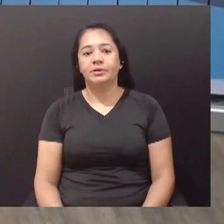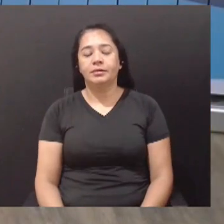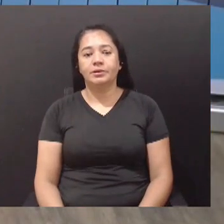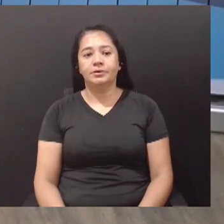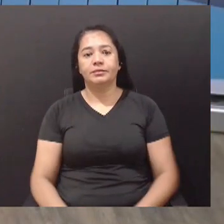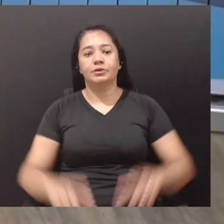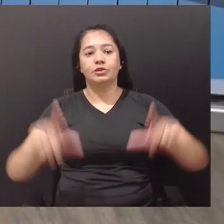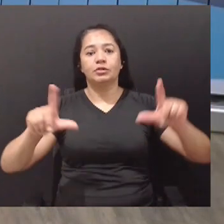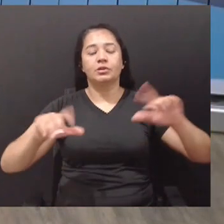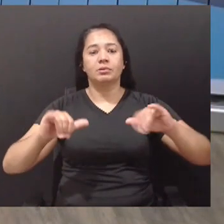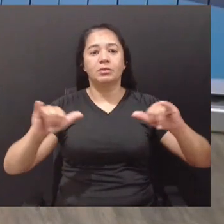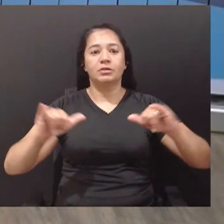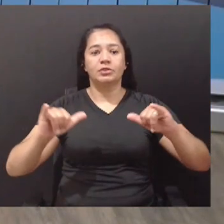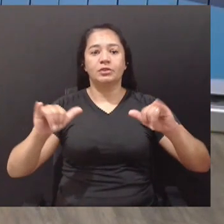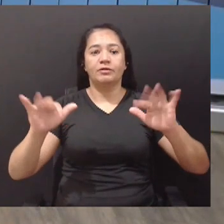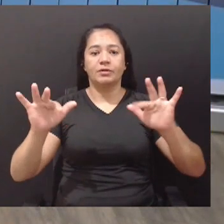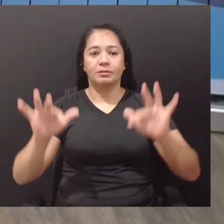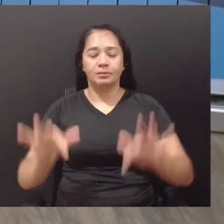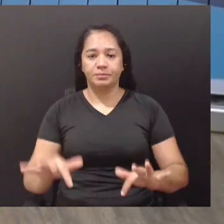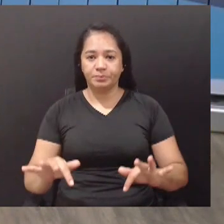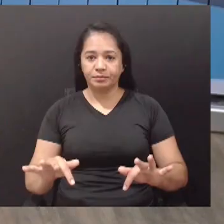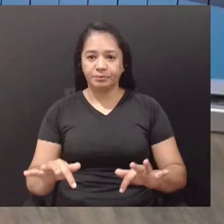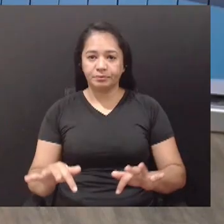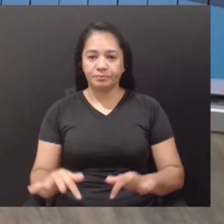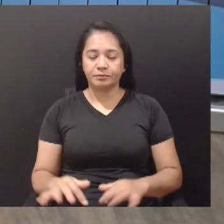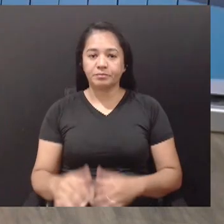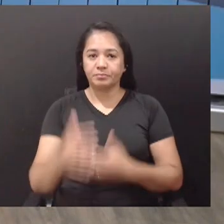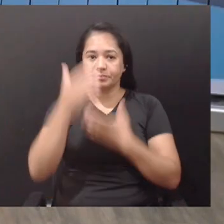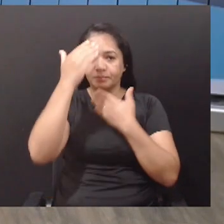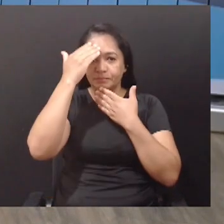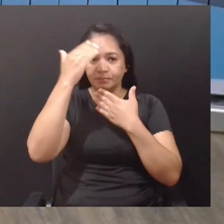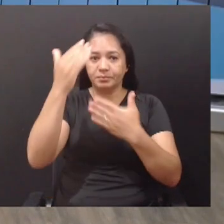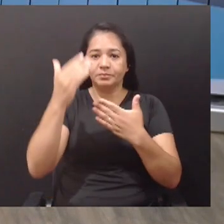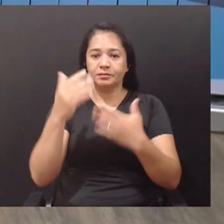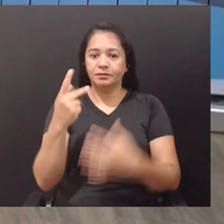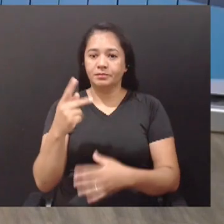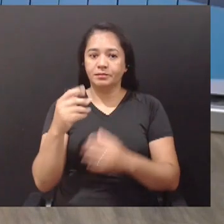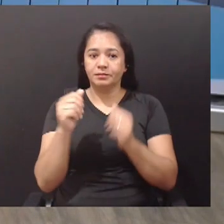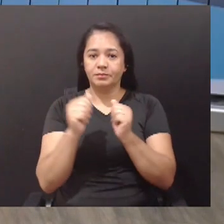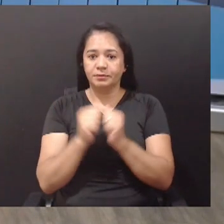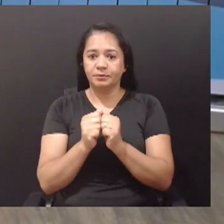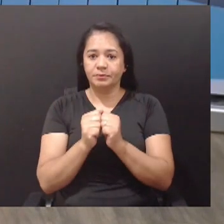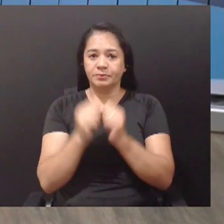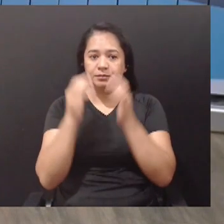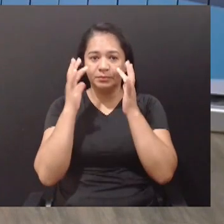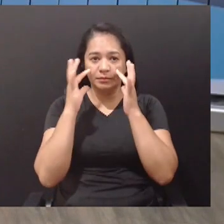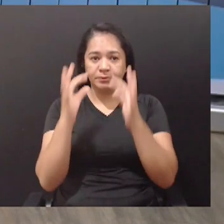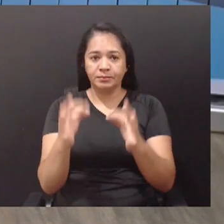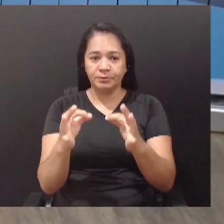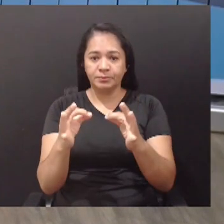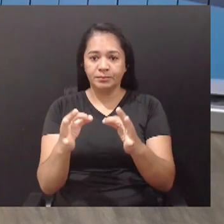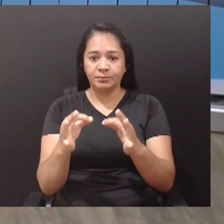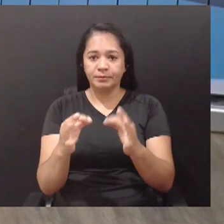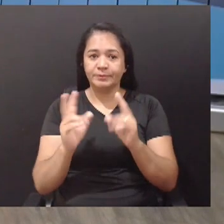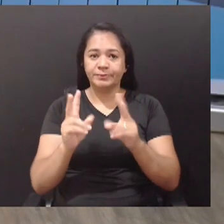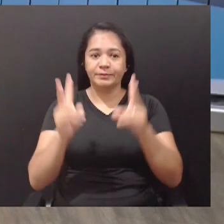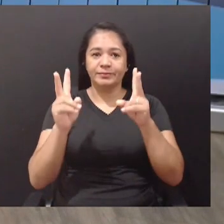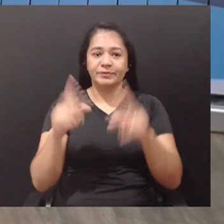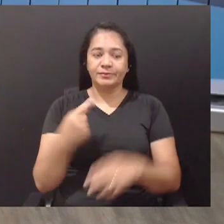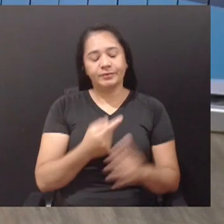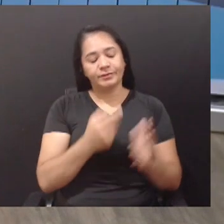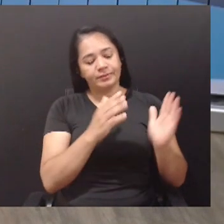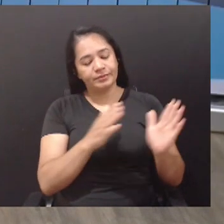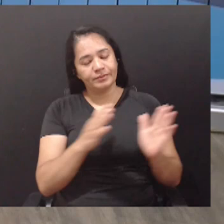O Jornal Câmara Notícia fica por aqui. Muito obrigado pela sua companhia, pela sua audiência. Continue na nossa